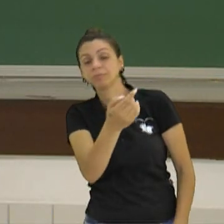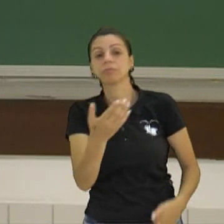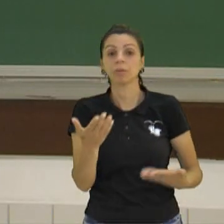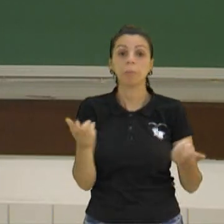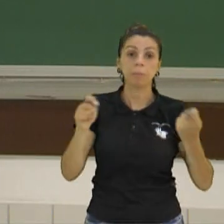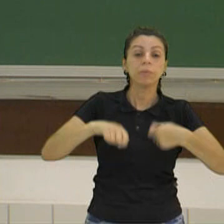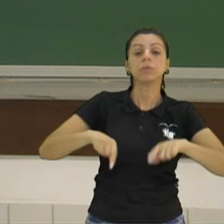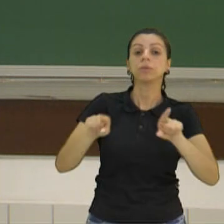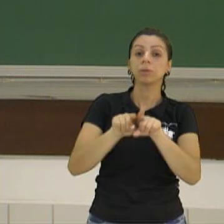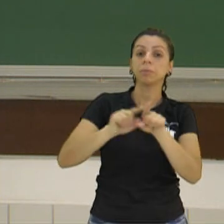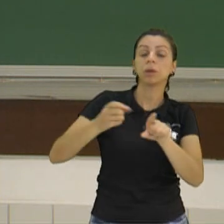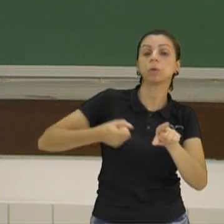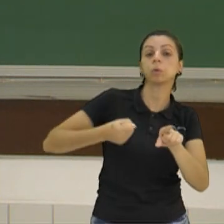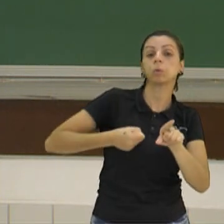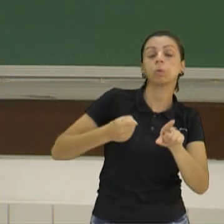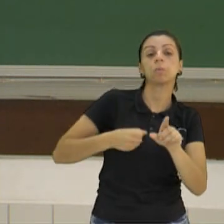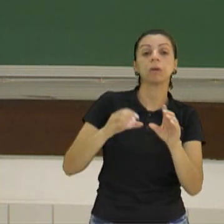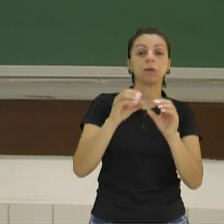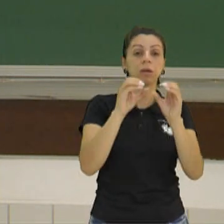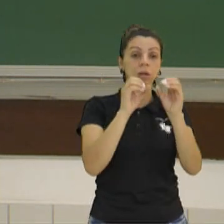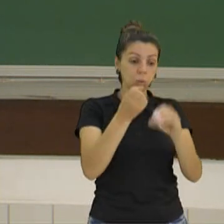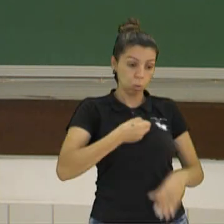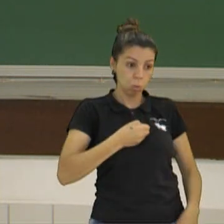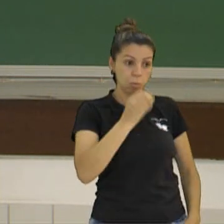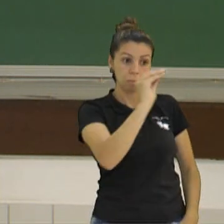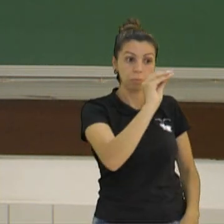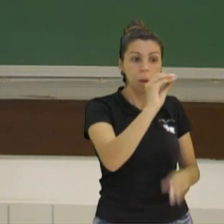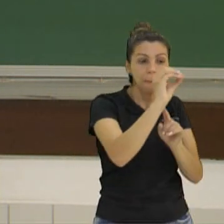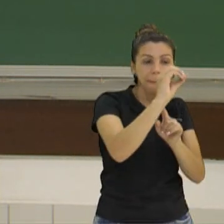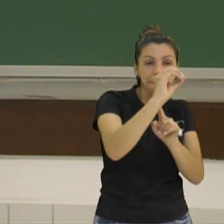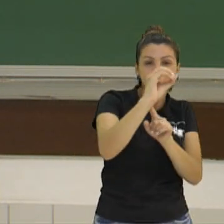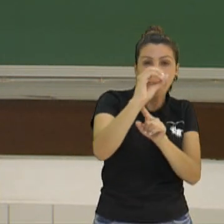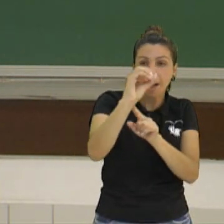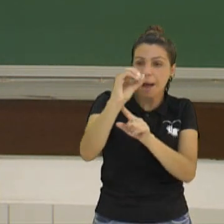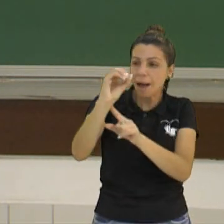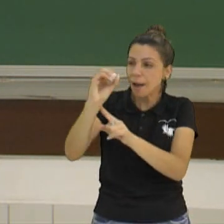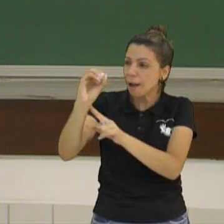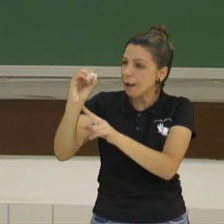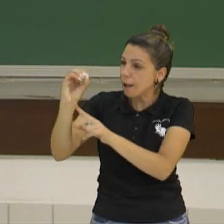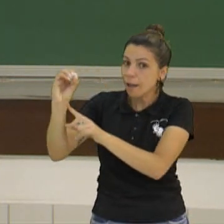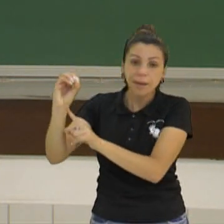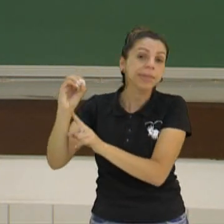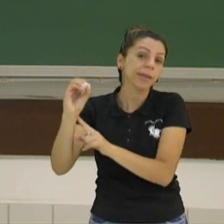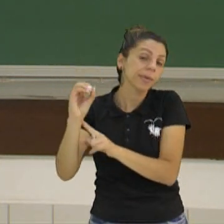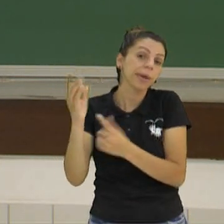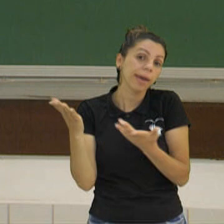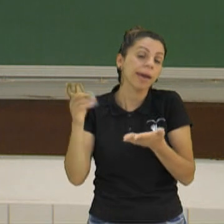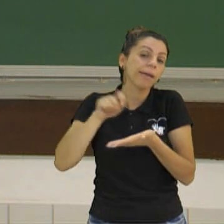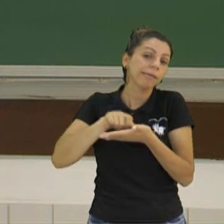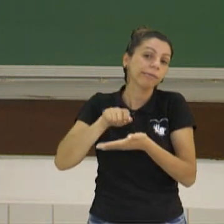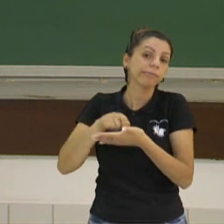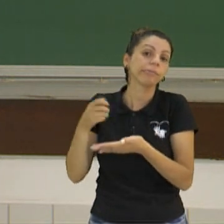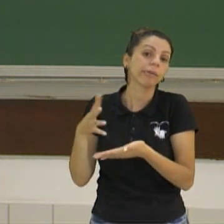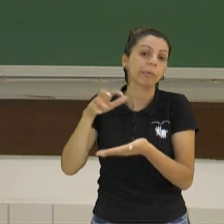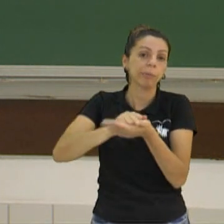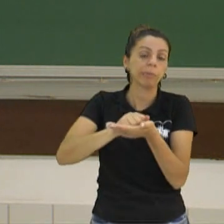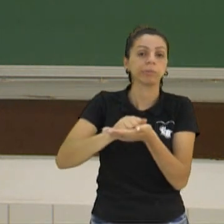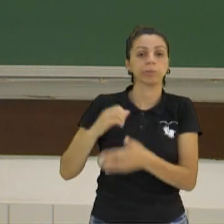eu vou precisar de um número e uma fila de zeros também. Certo? Então, aí que vai entrar a notação científica que nós vamos conversar hoje.